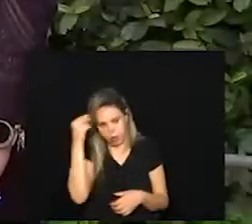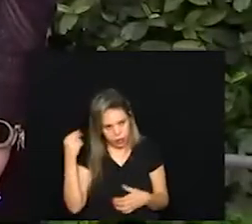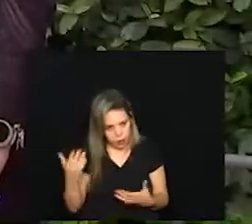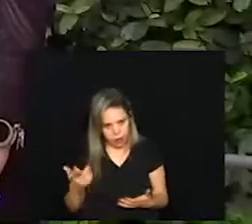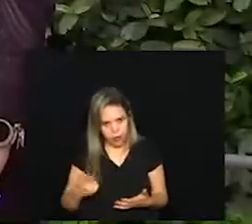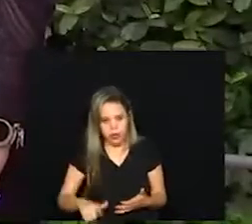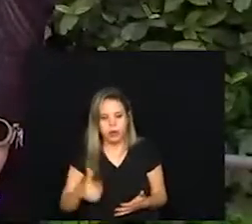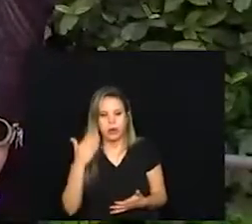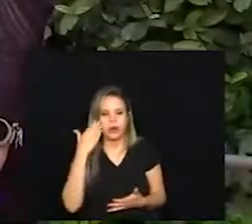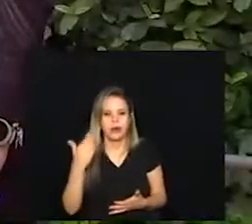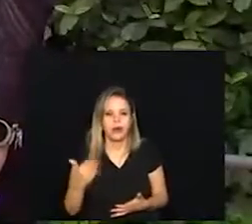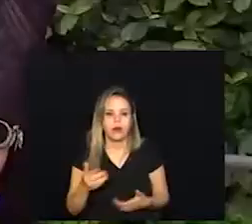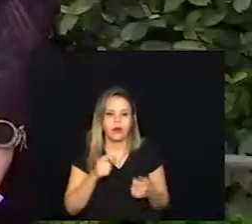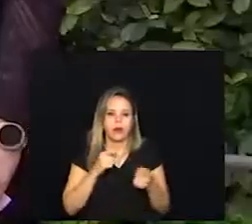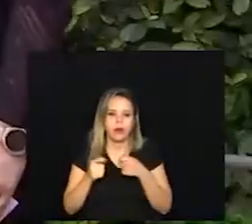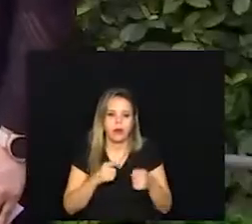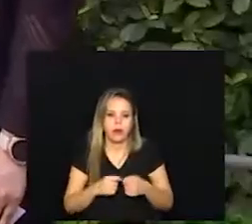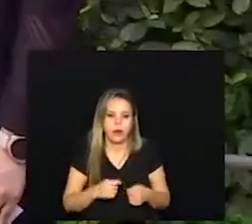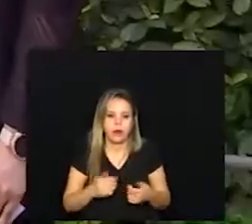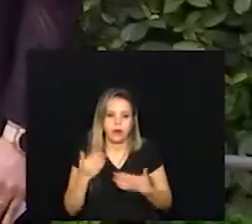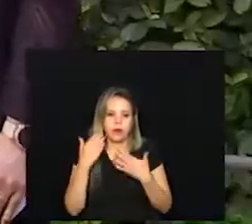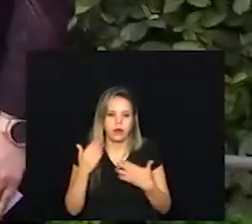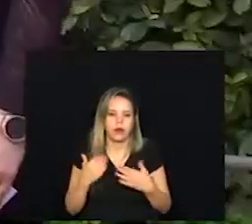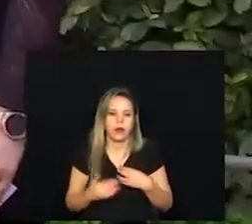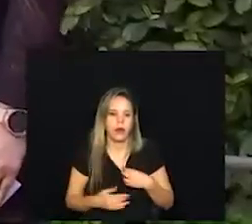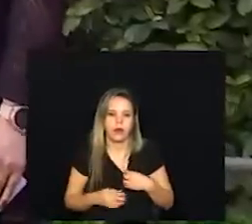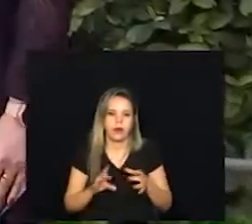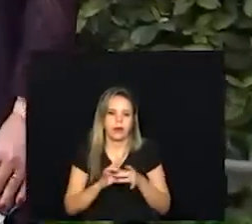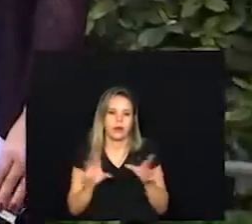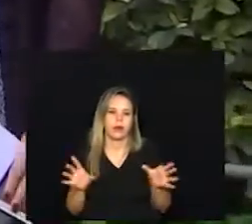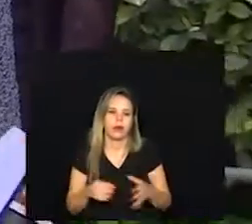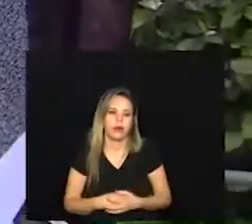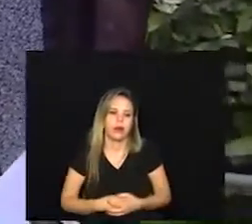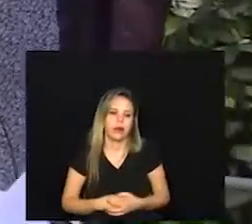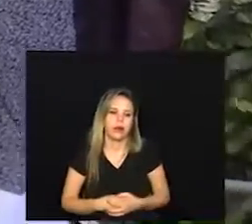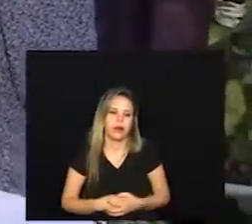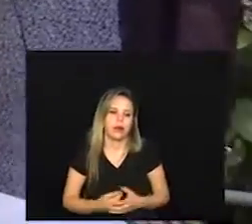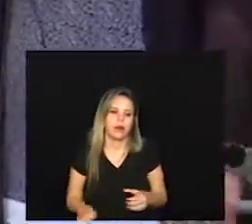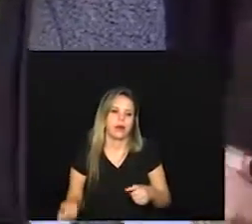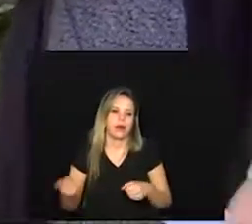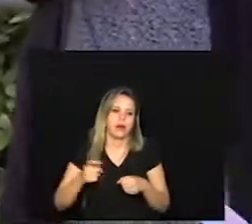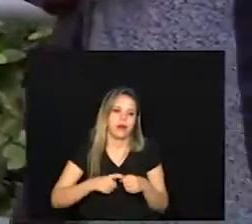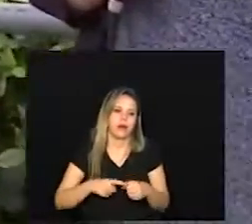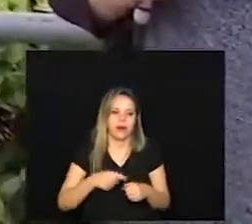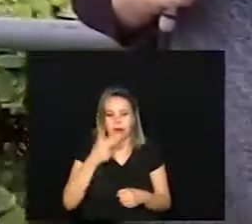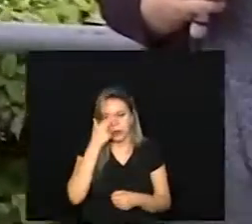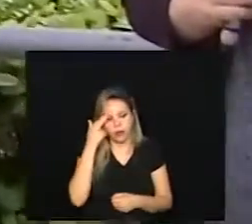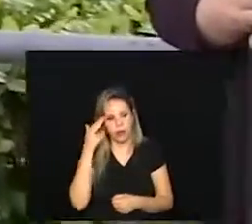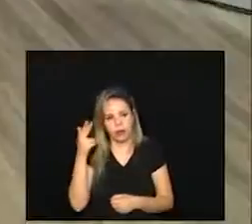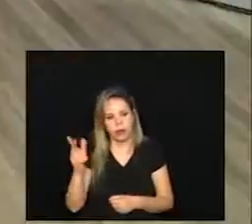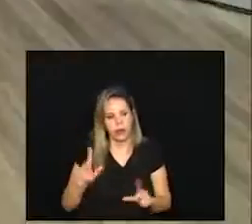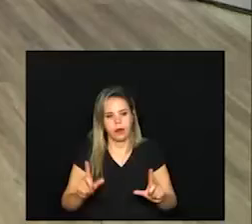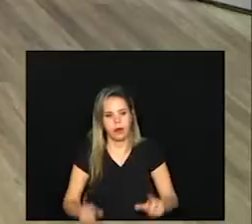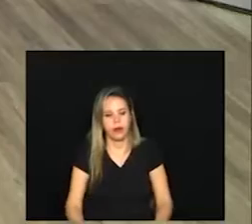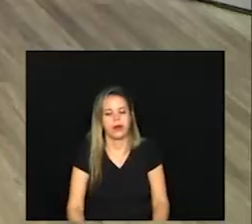Mais uma vez, muito obrigado pela entrevista. Eu que agradeço, André, à disposição. Então, tá bom. Eu volto com você, Gabriel